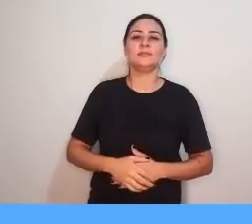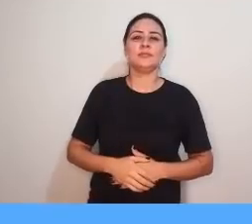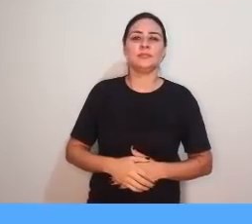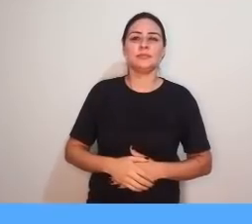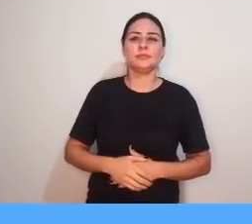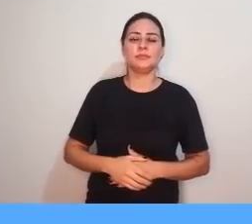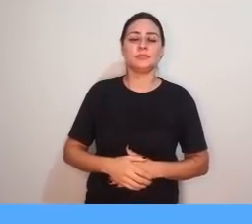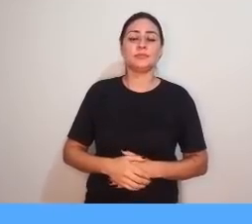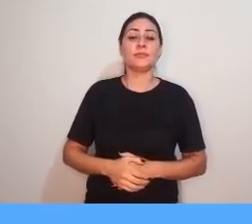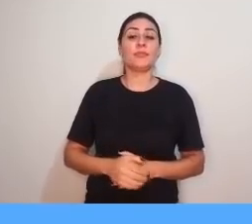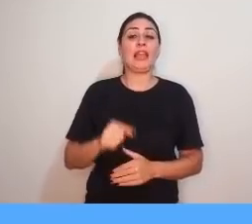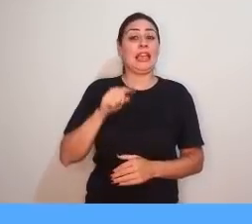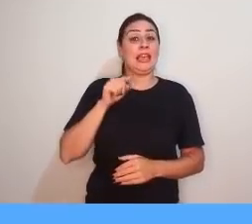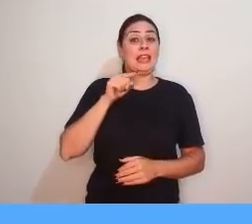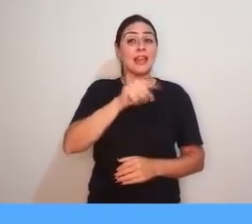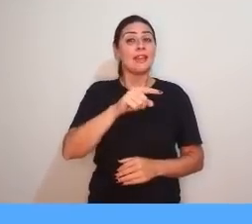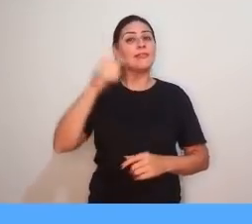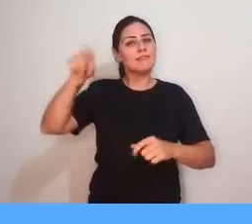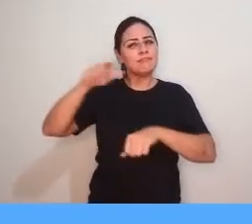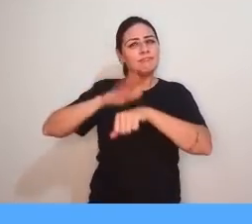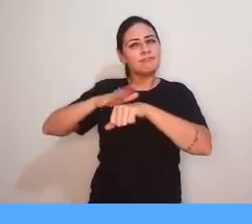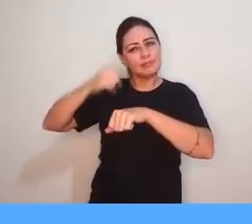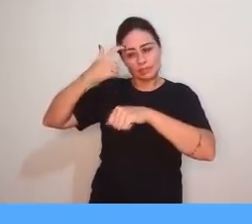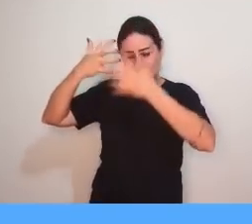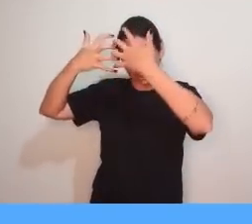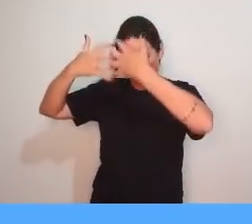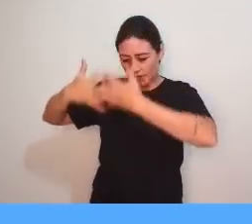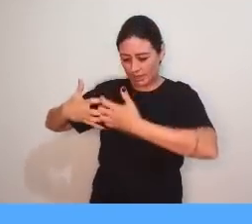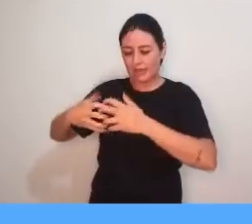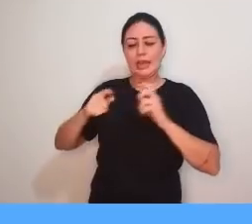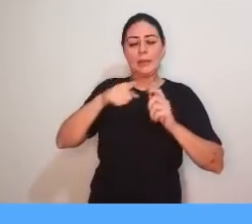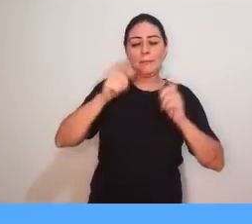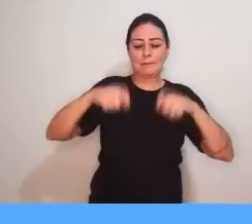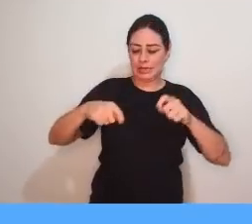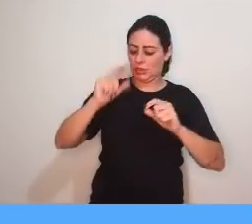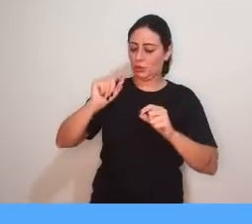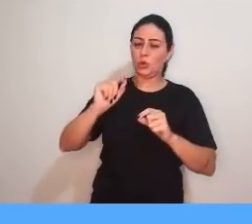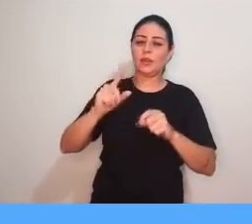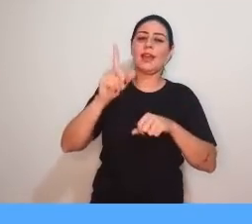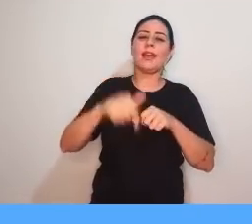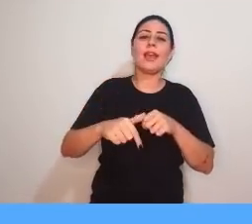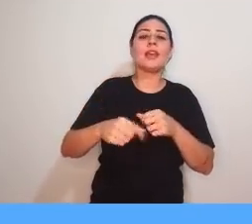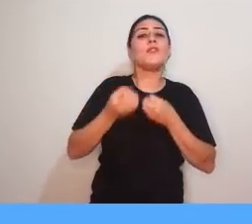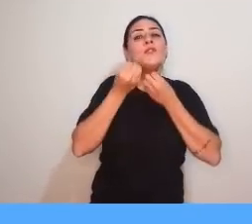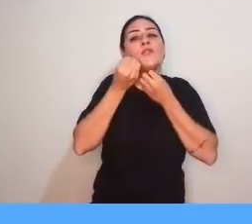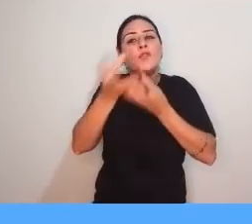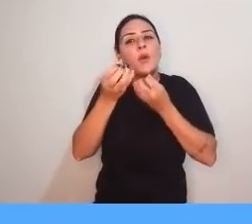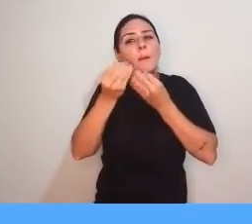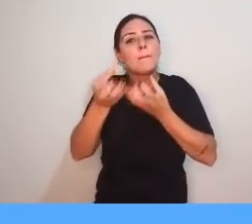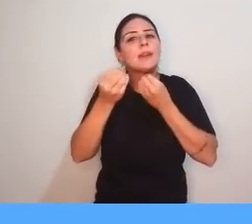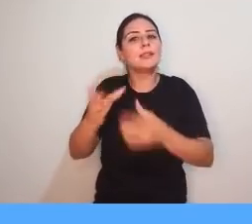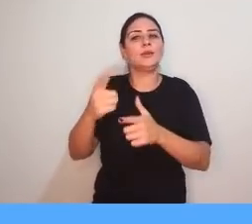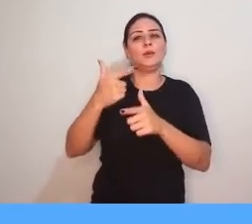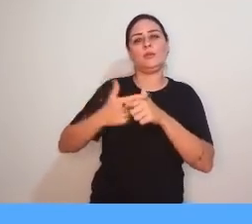elaborar da cabeça dele, ele precisa agora ser acompanhado de uma informação problematizadora. Essa informação